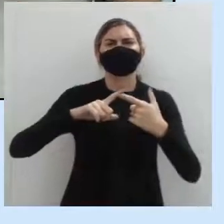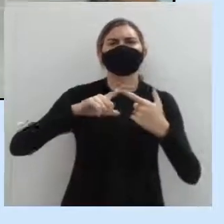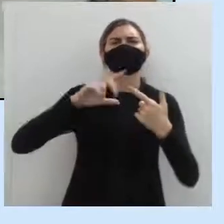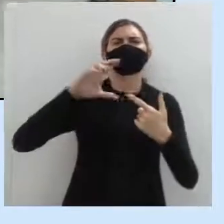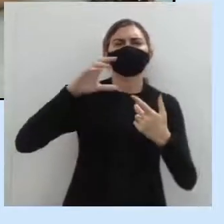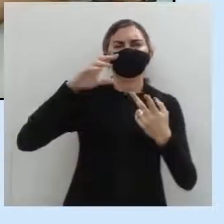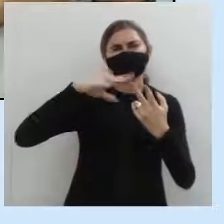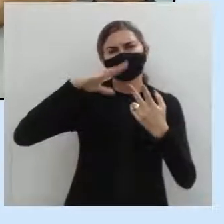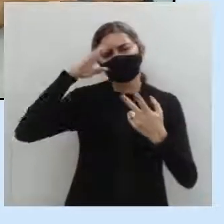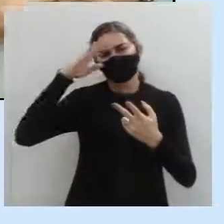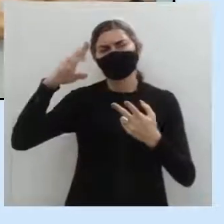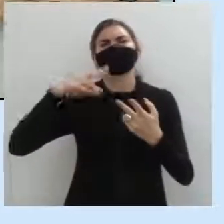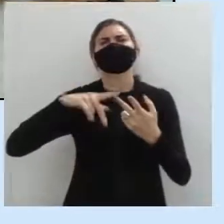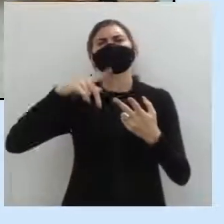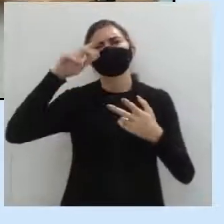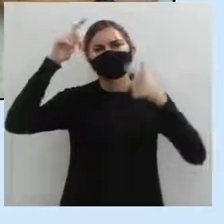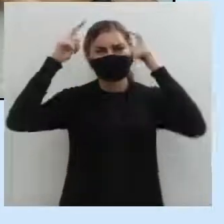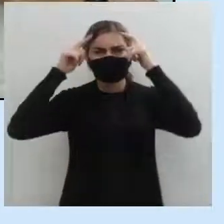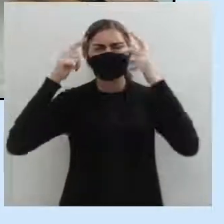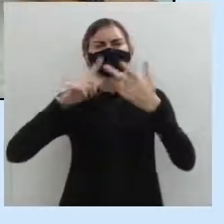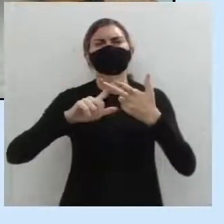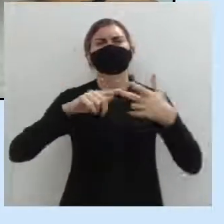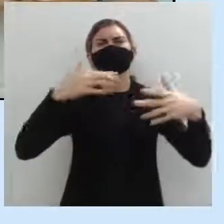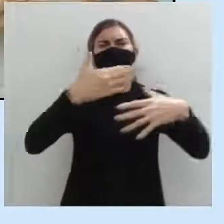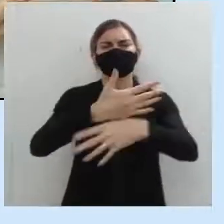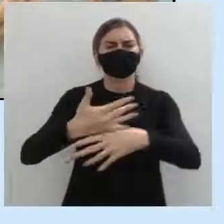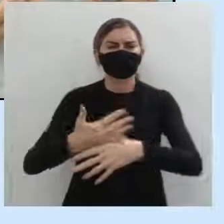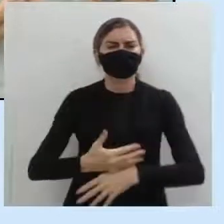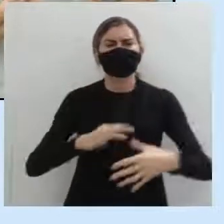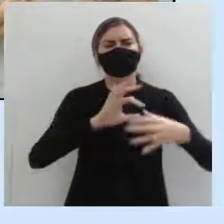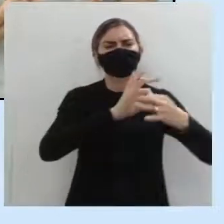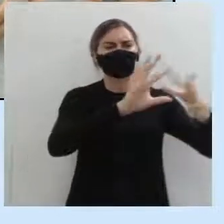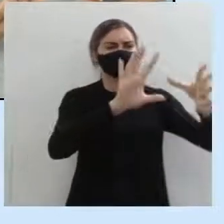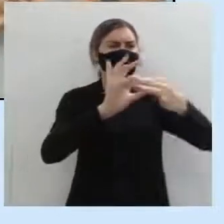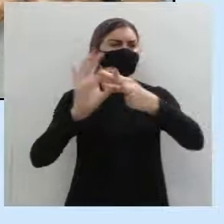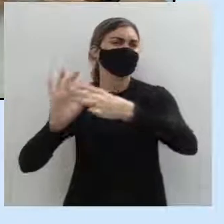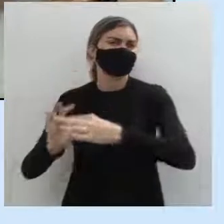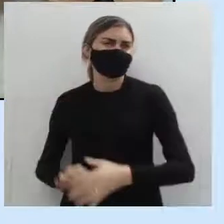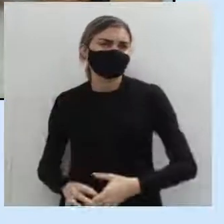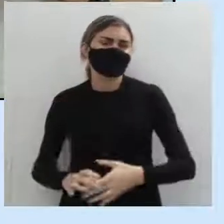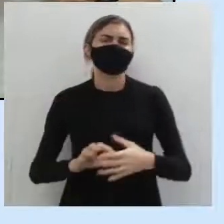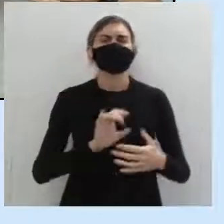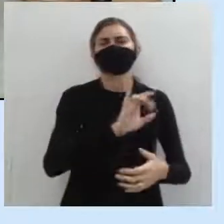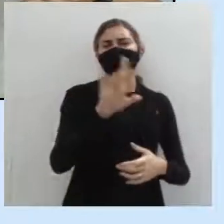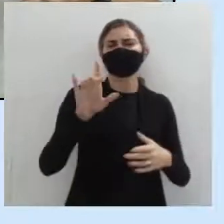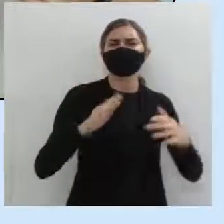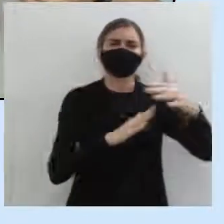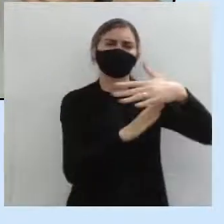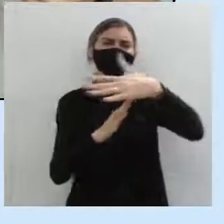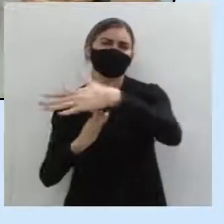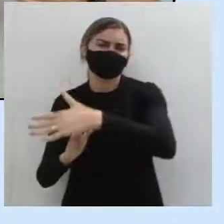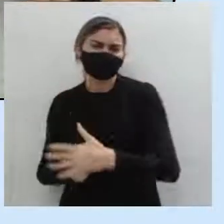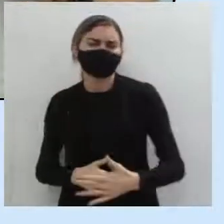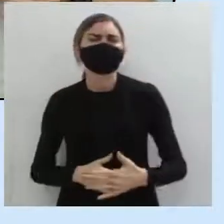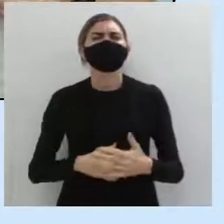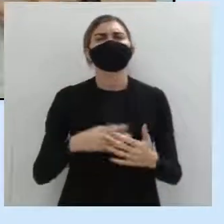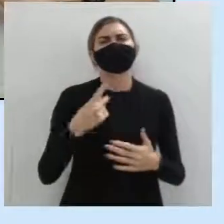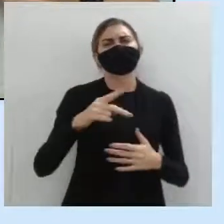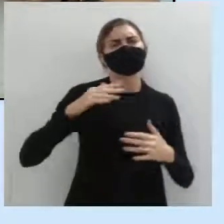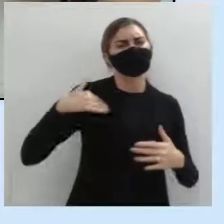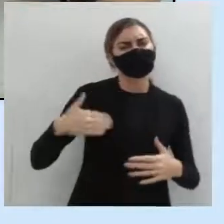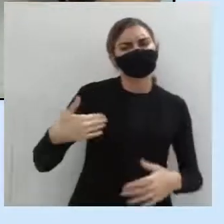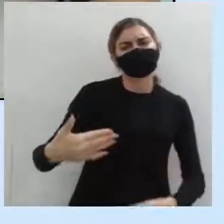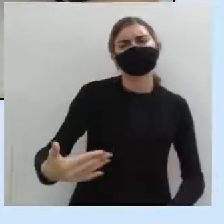ducados, principados e cidades independentes, que de forma limitada